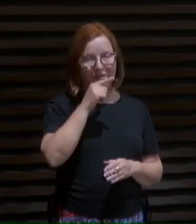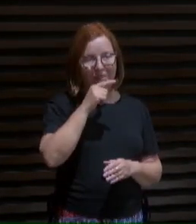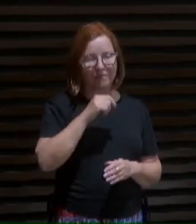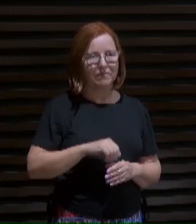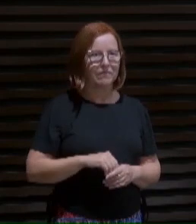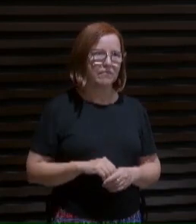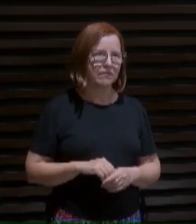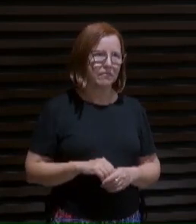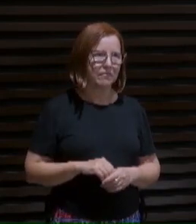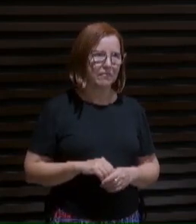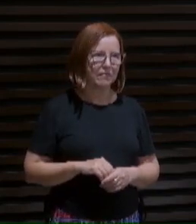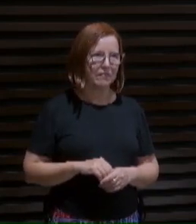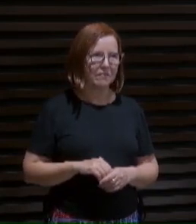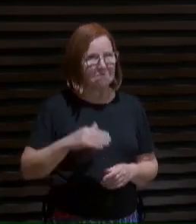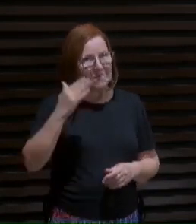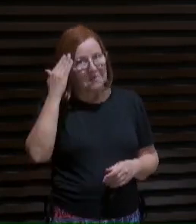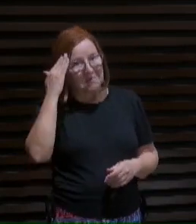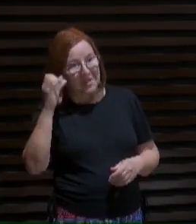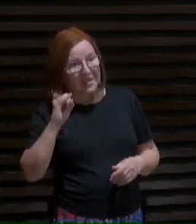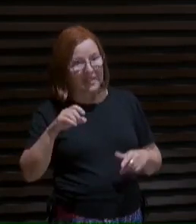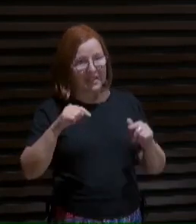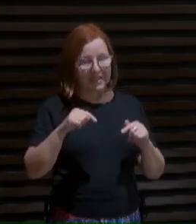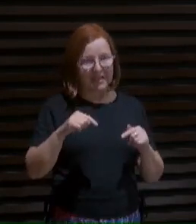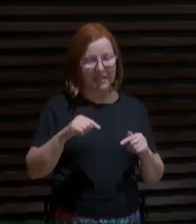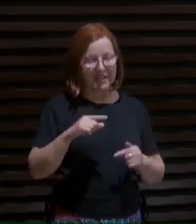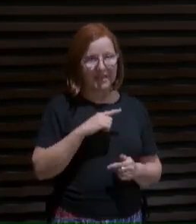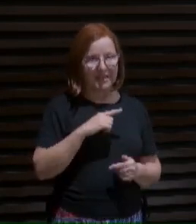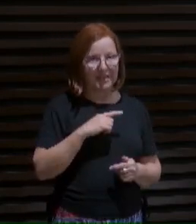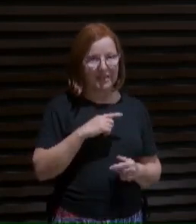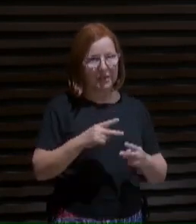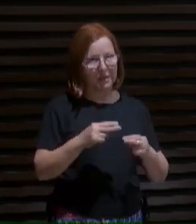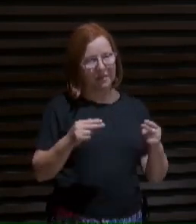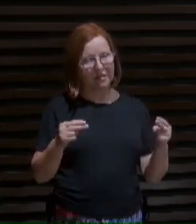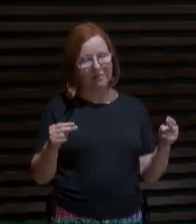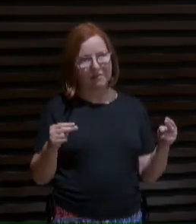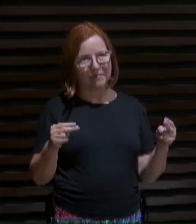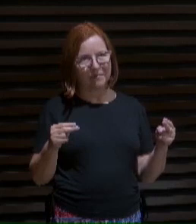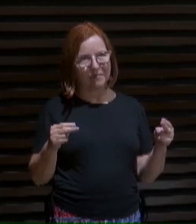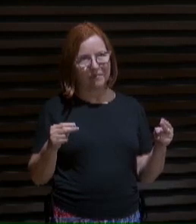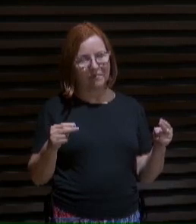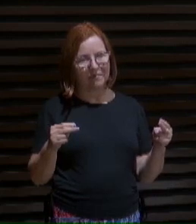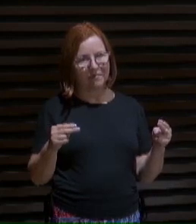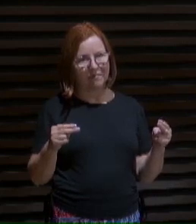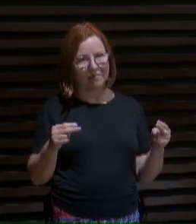Será que aqui tem alguma coisa de alguma